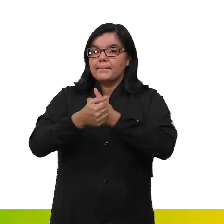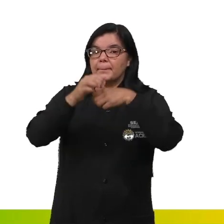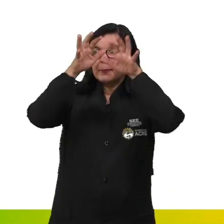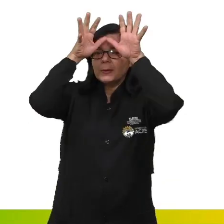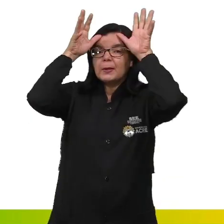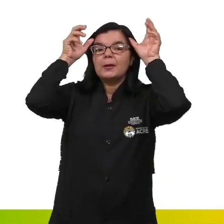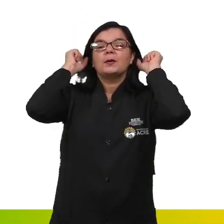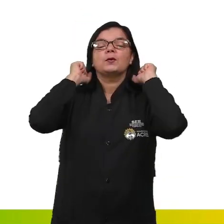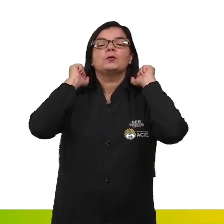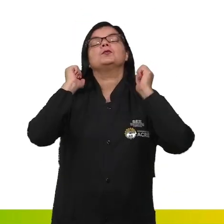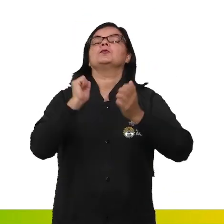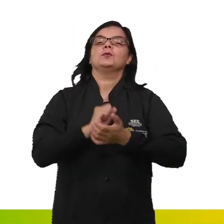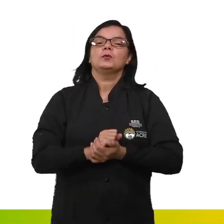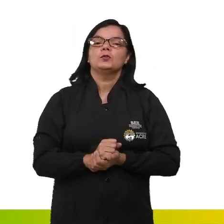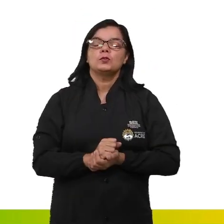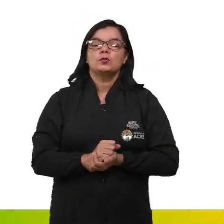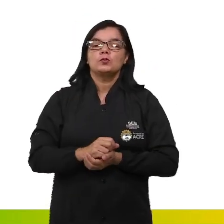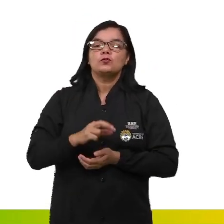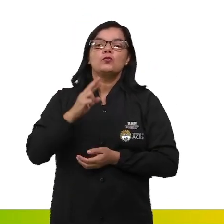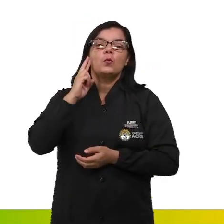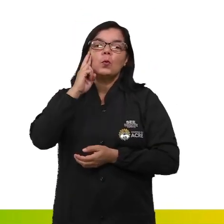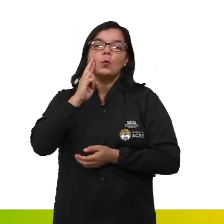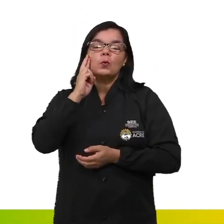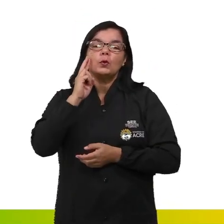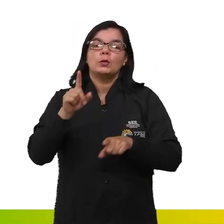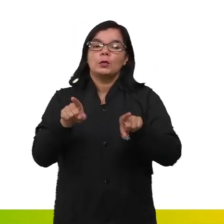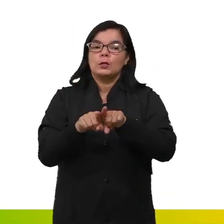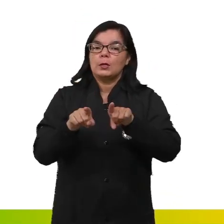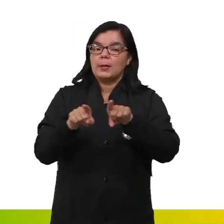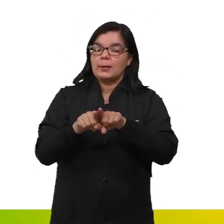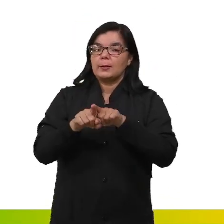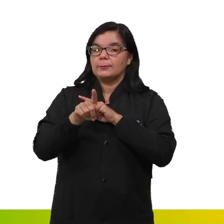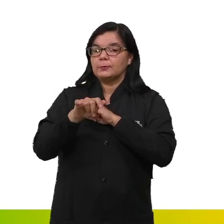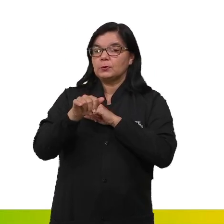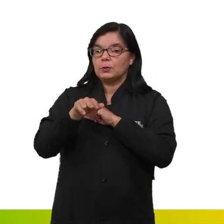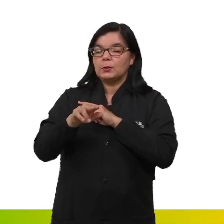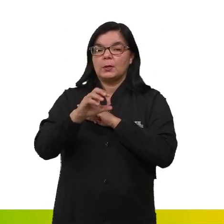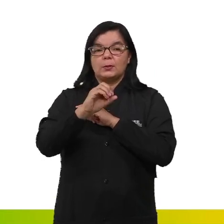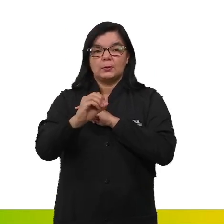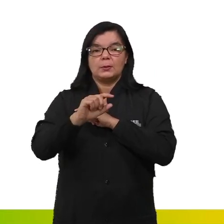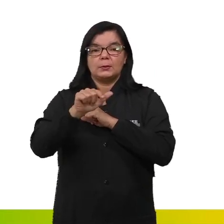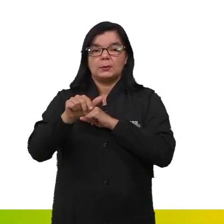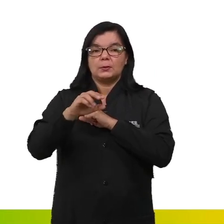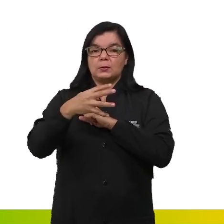pessoal. No estado de Rondônia, vejam só, o índice de Gini ele vai chegar a